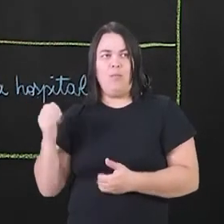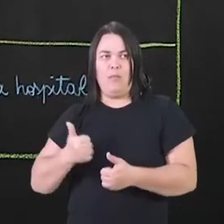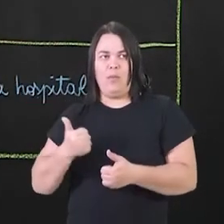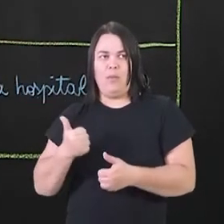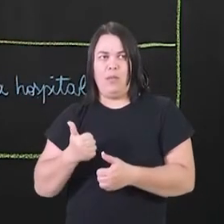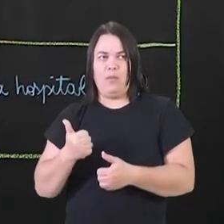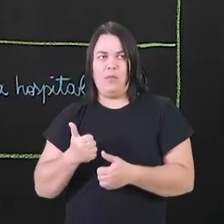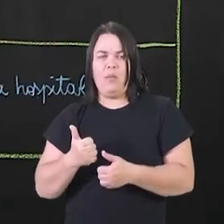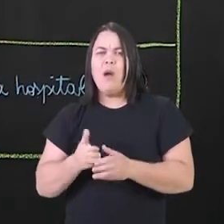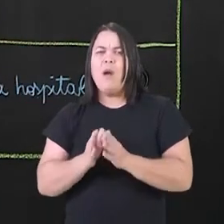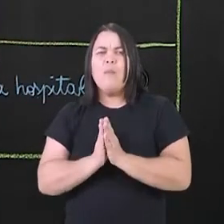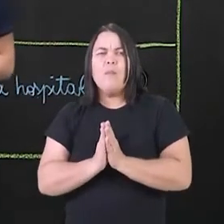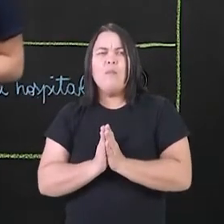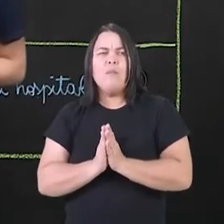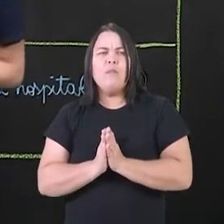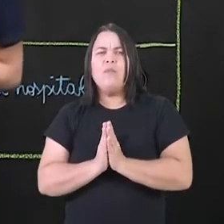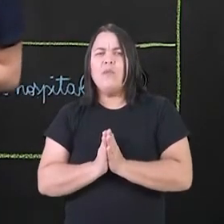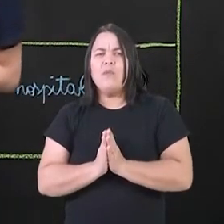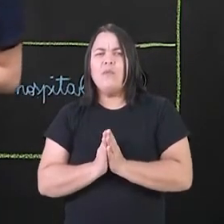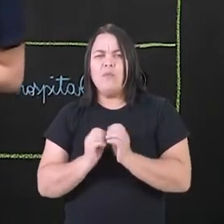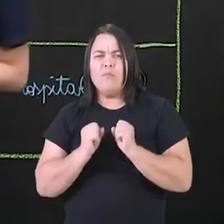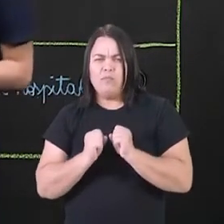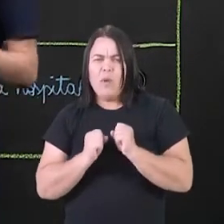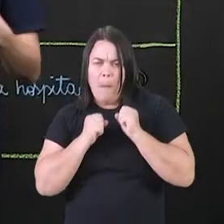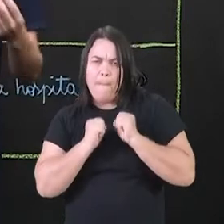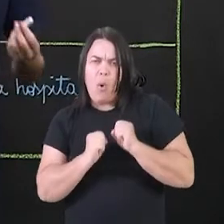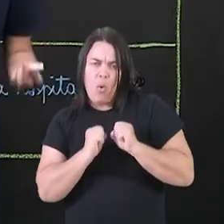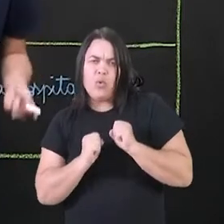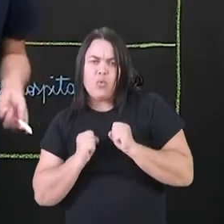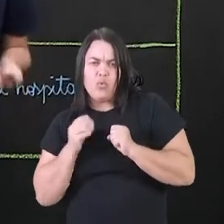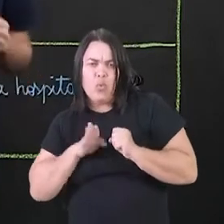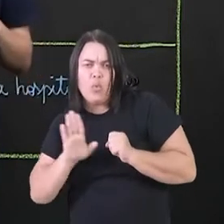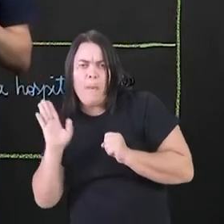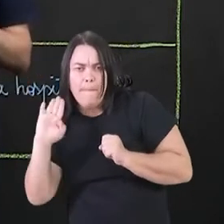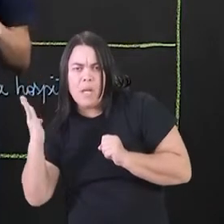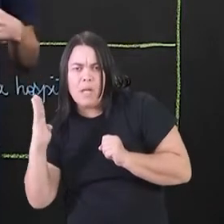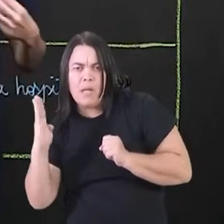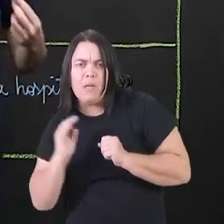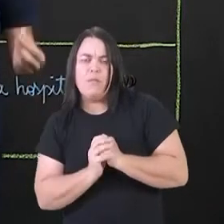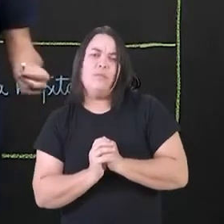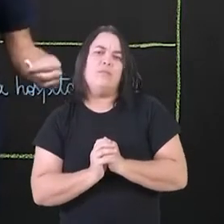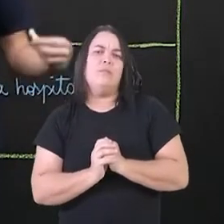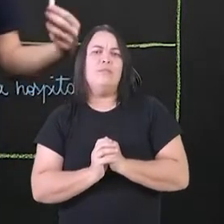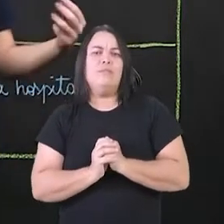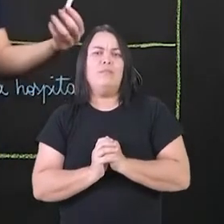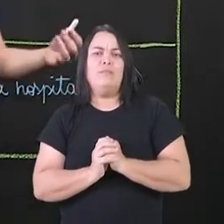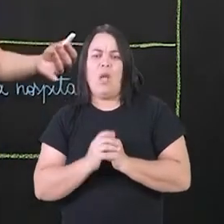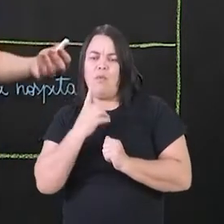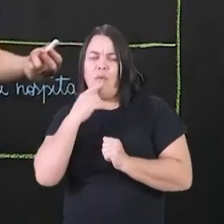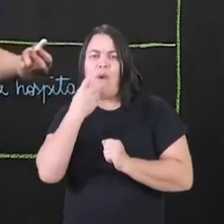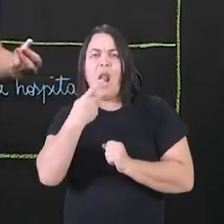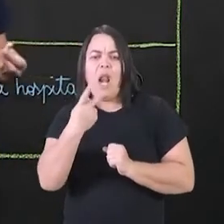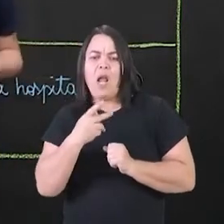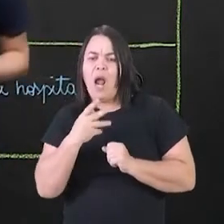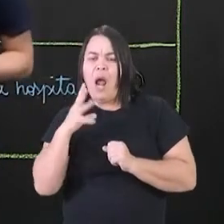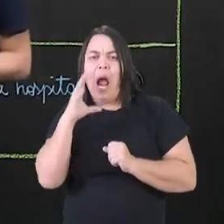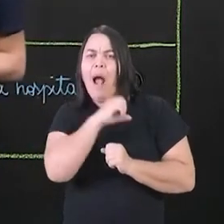o request do can, eu perguntei, posso ir ao banheiro? Eu fui mais direta, mais